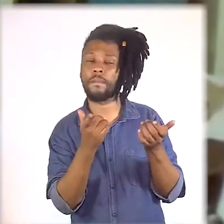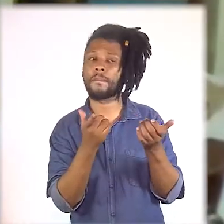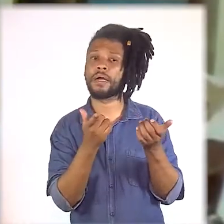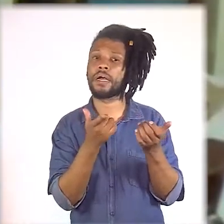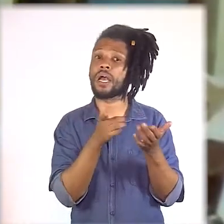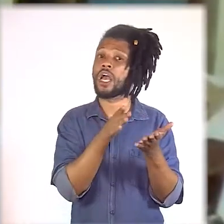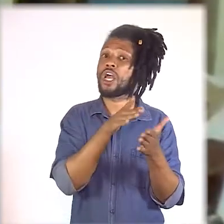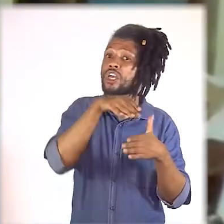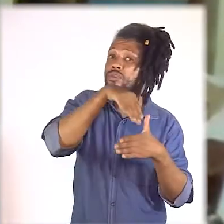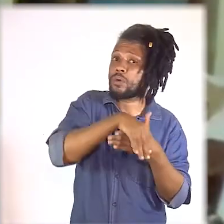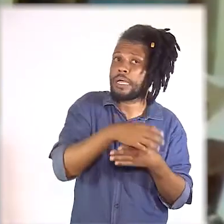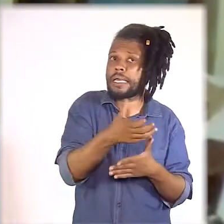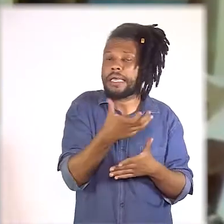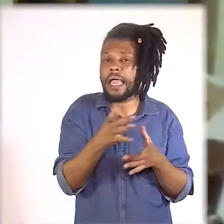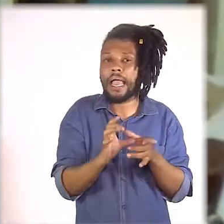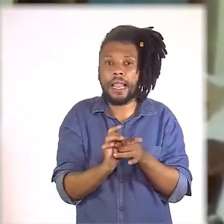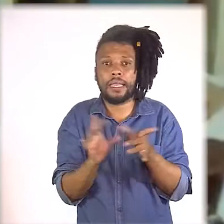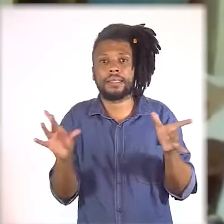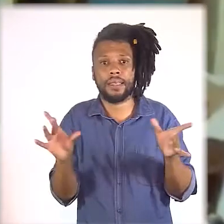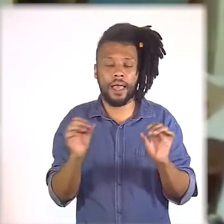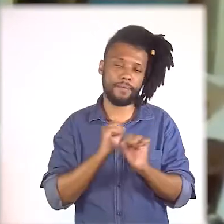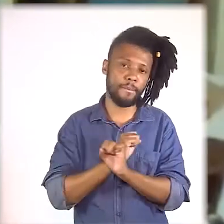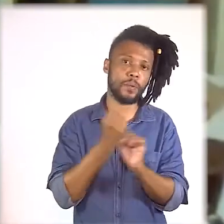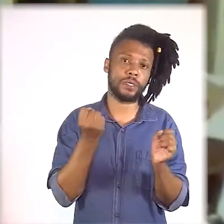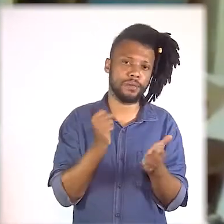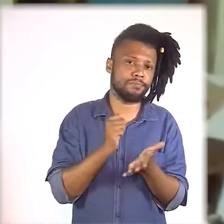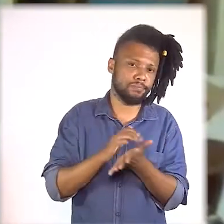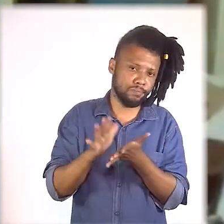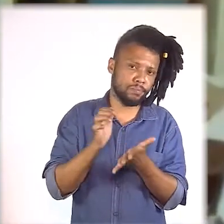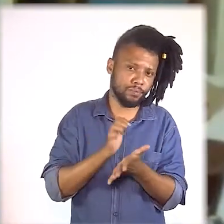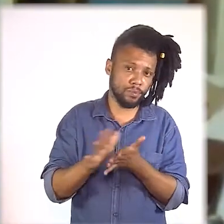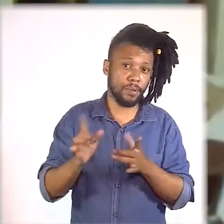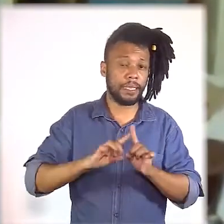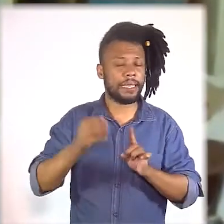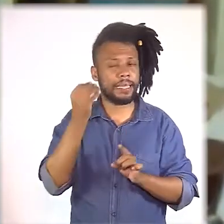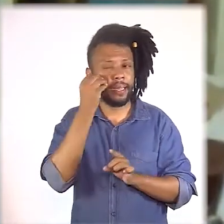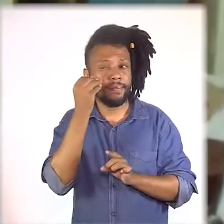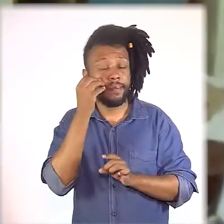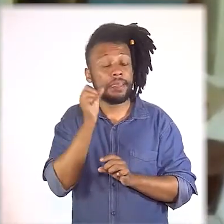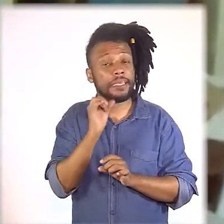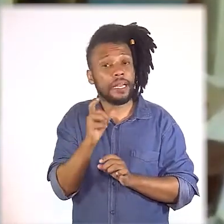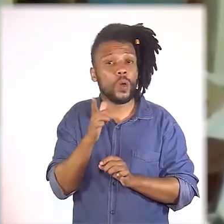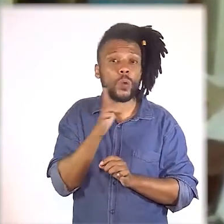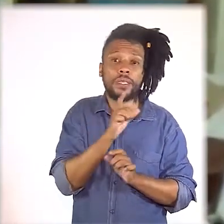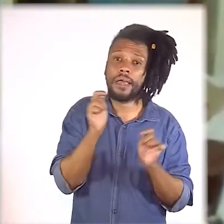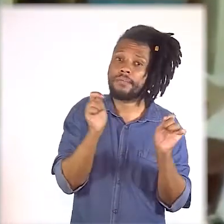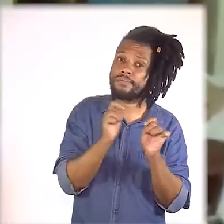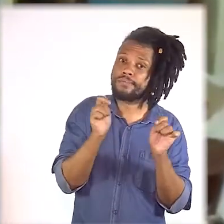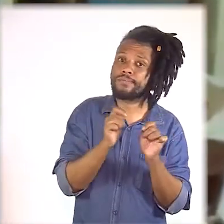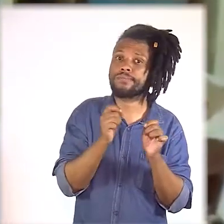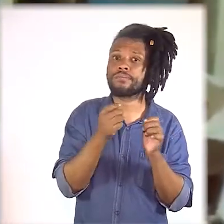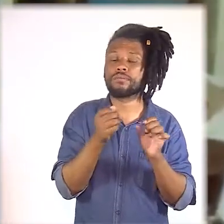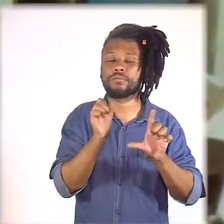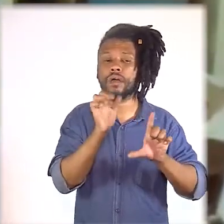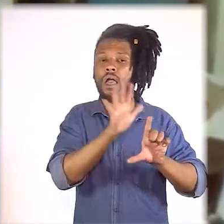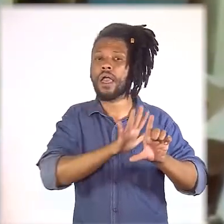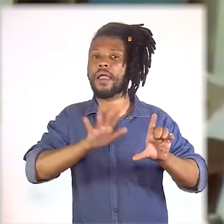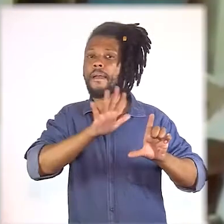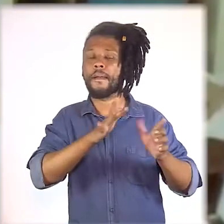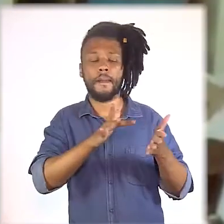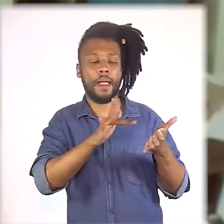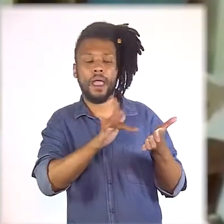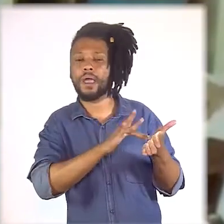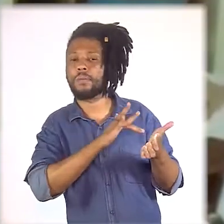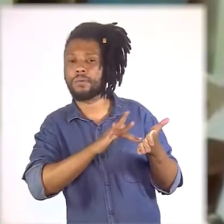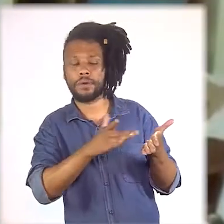impossível. O custo industrial disso torna impossível. Então, ele está vendo se consegue botar no